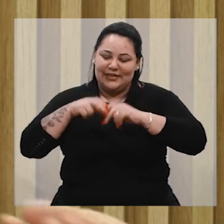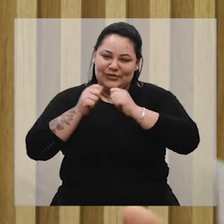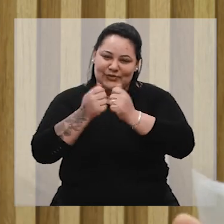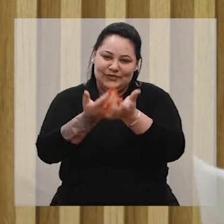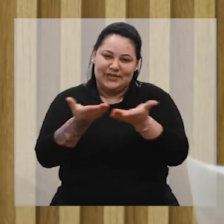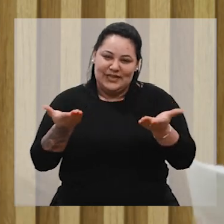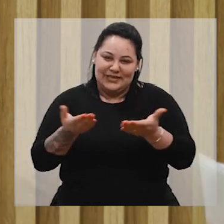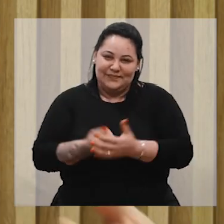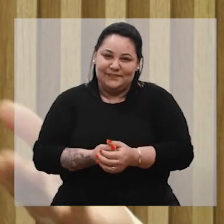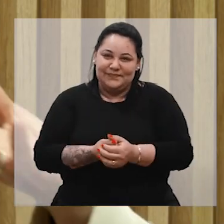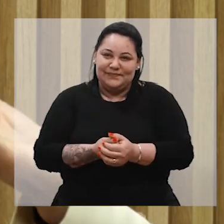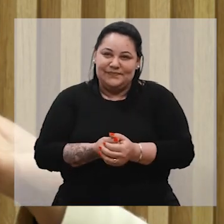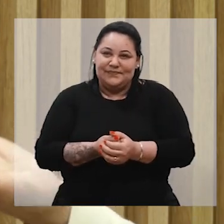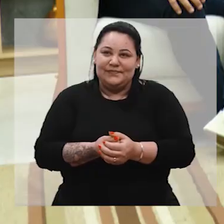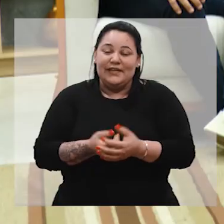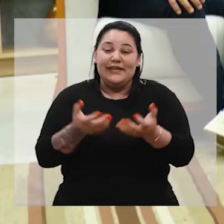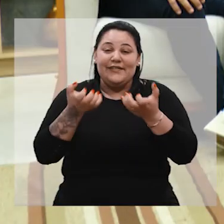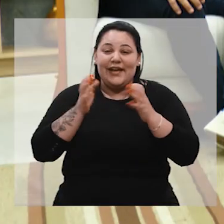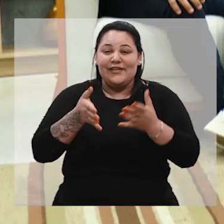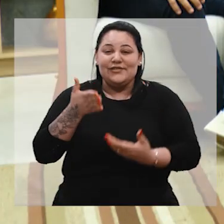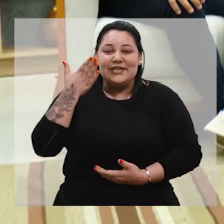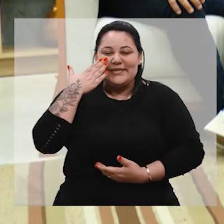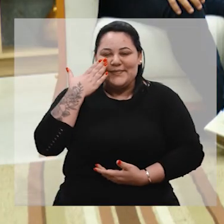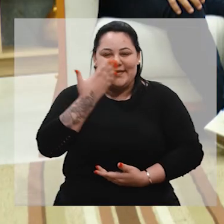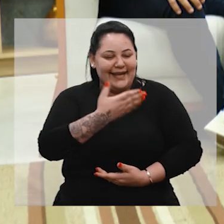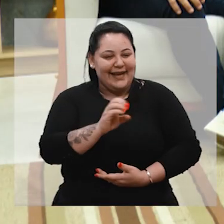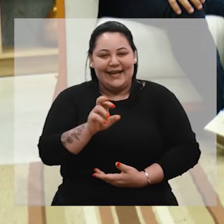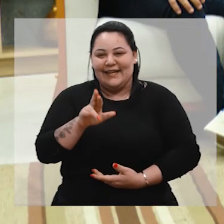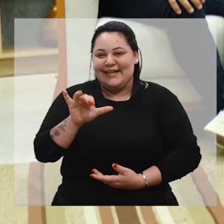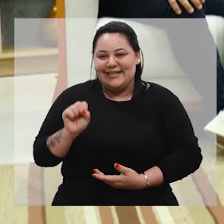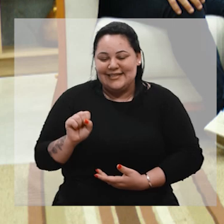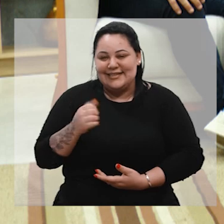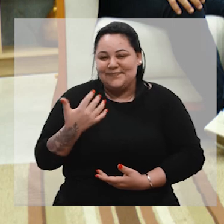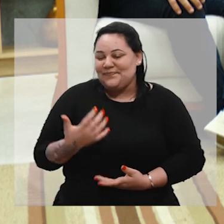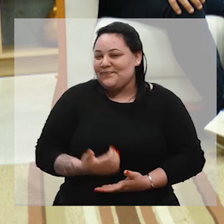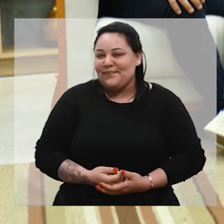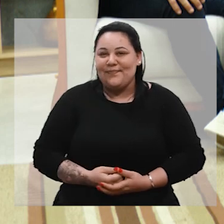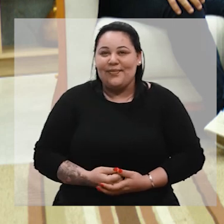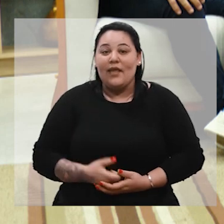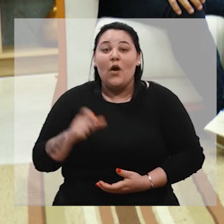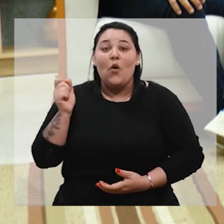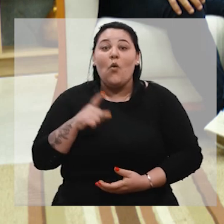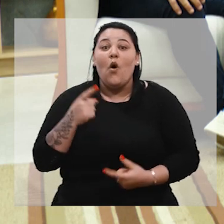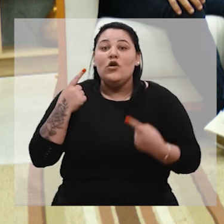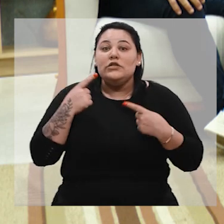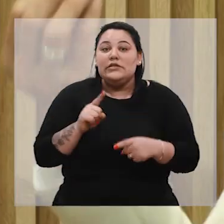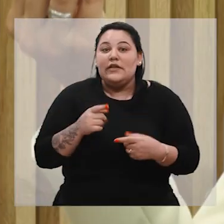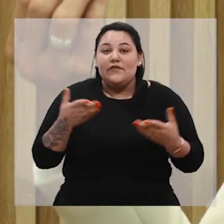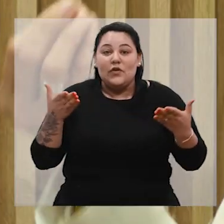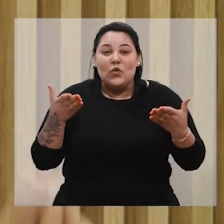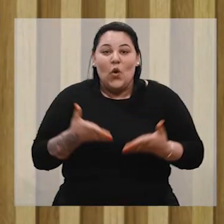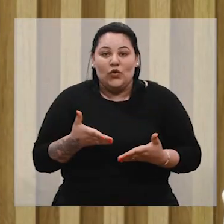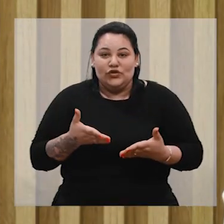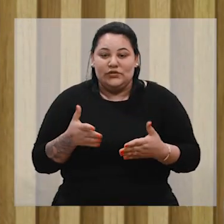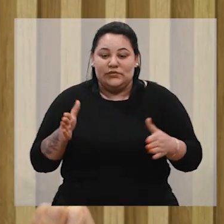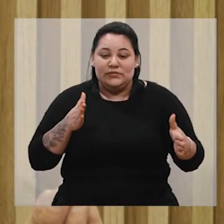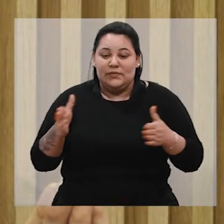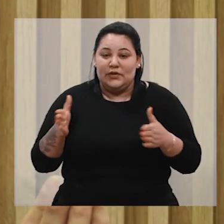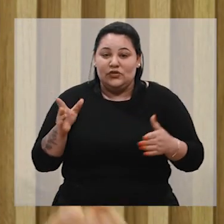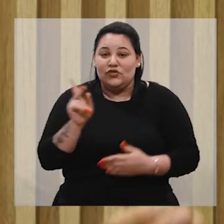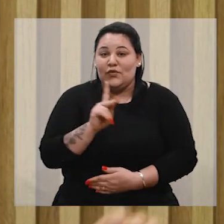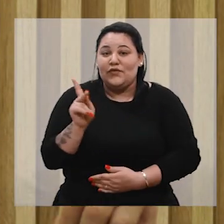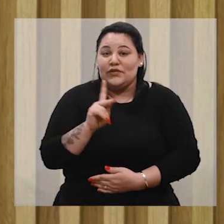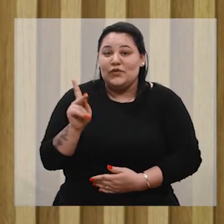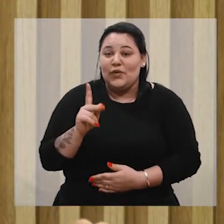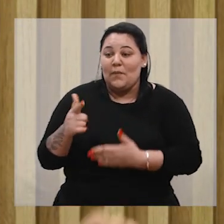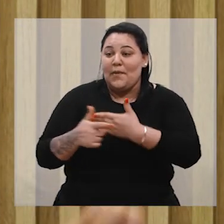com mestres. Obrigado. E claro que eu quero já saber, né, Cris, qual é o desafio hoje da